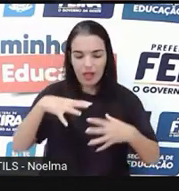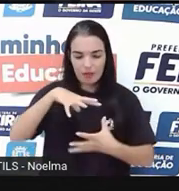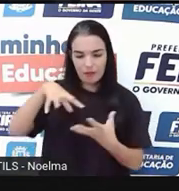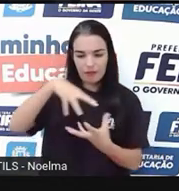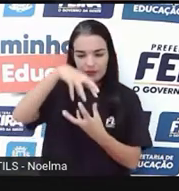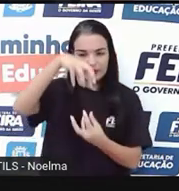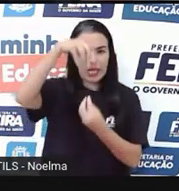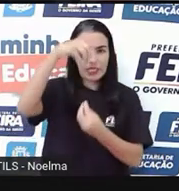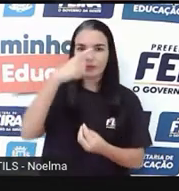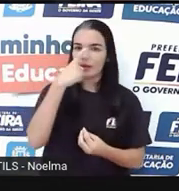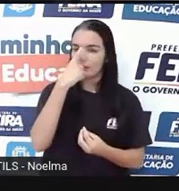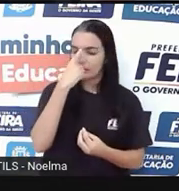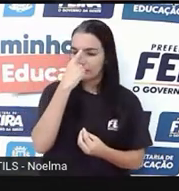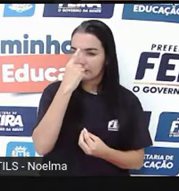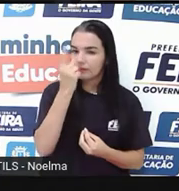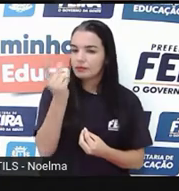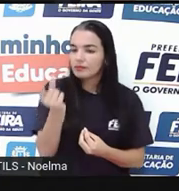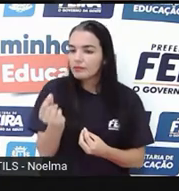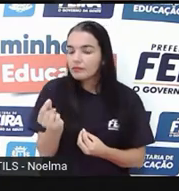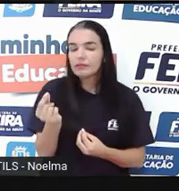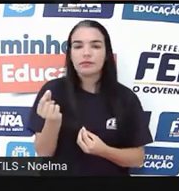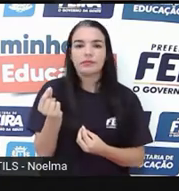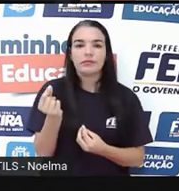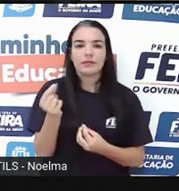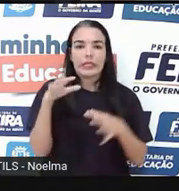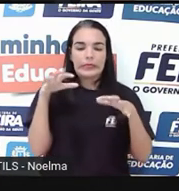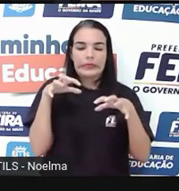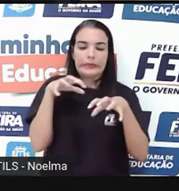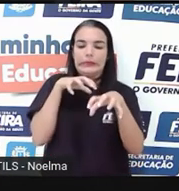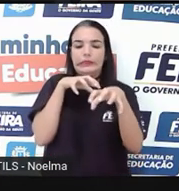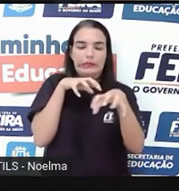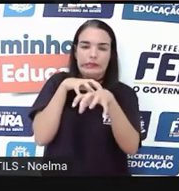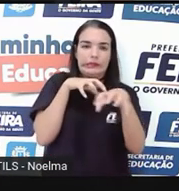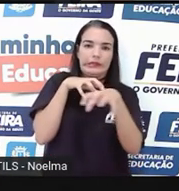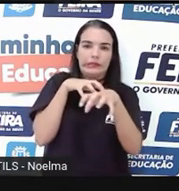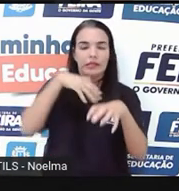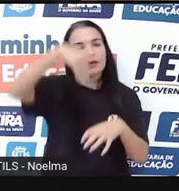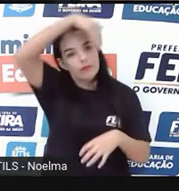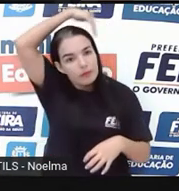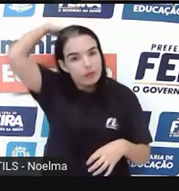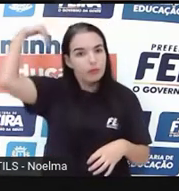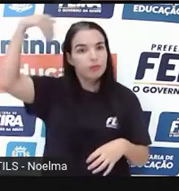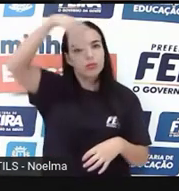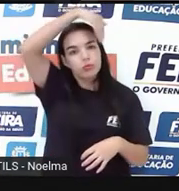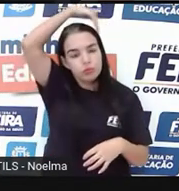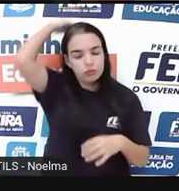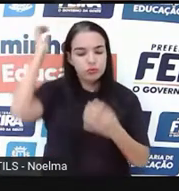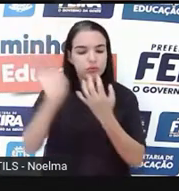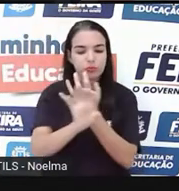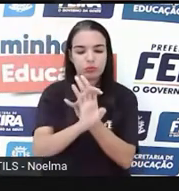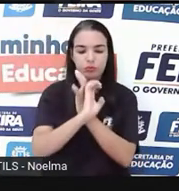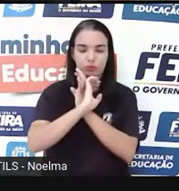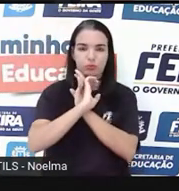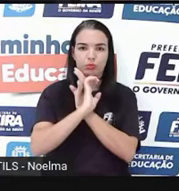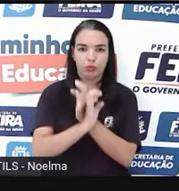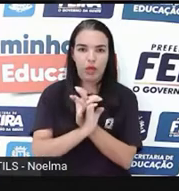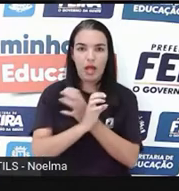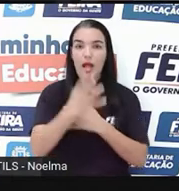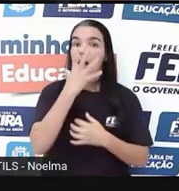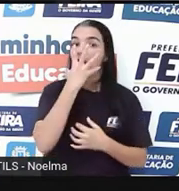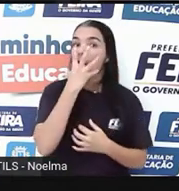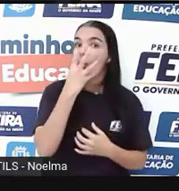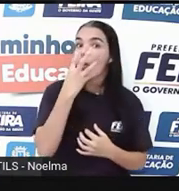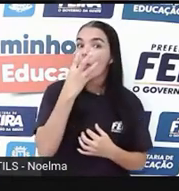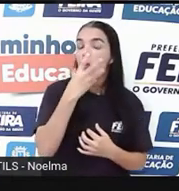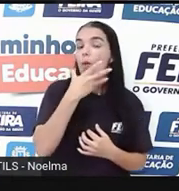a bruxa, o zumbi, a múmia, o vampiro, o lobisomem,